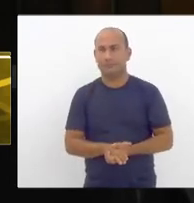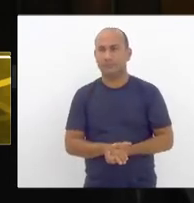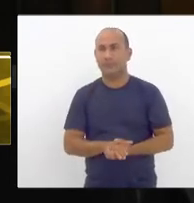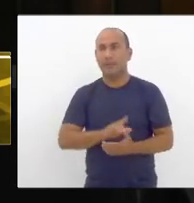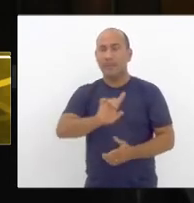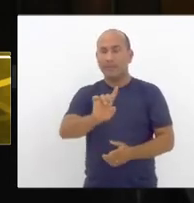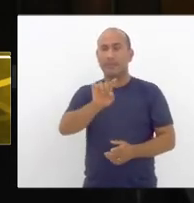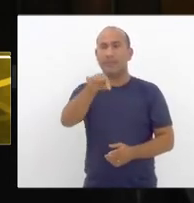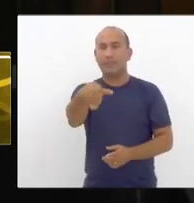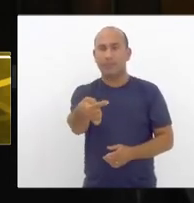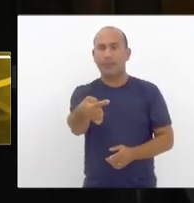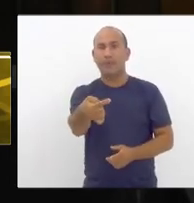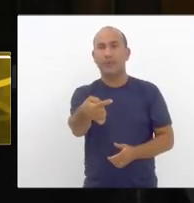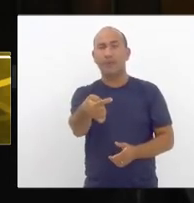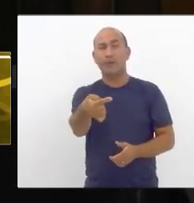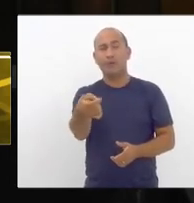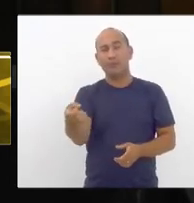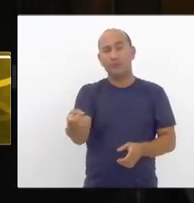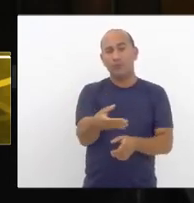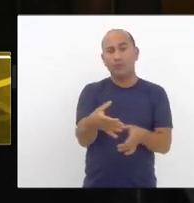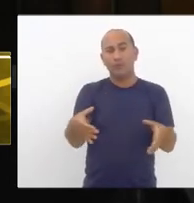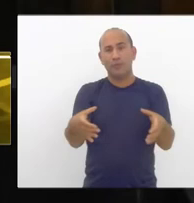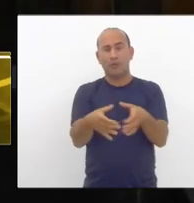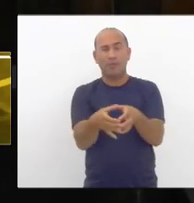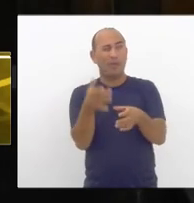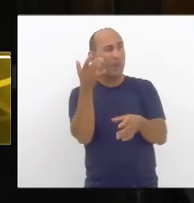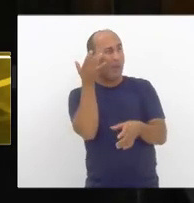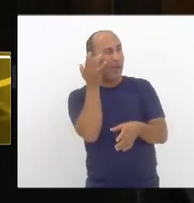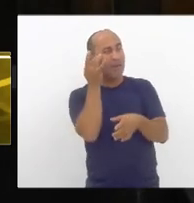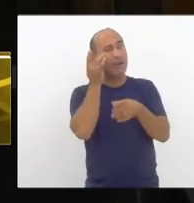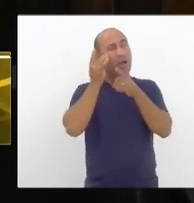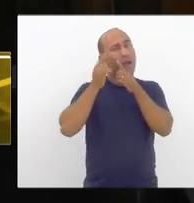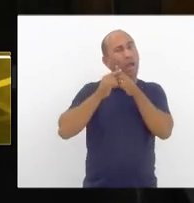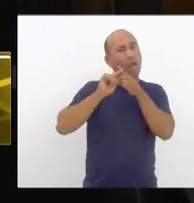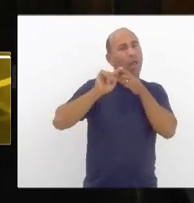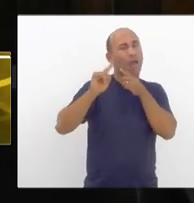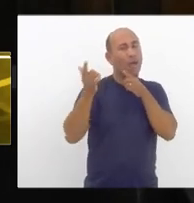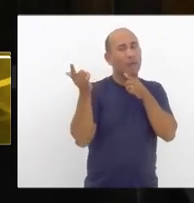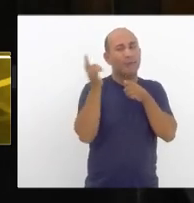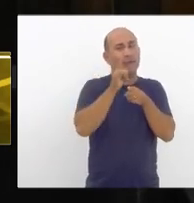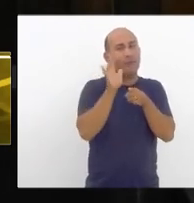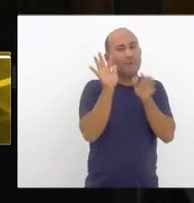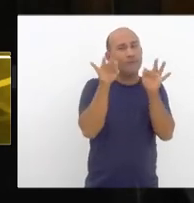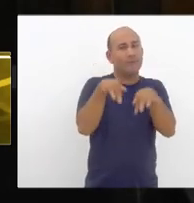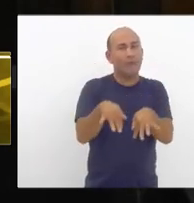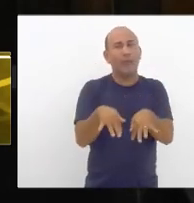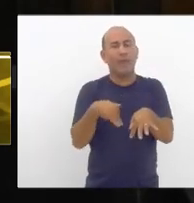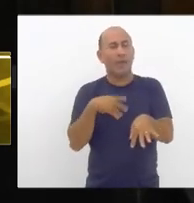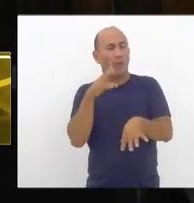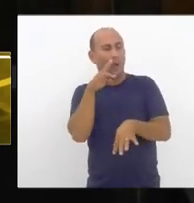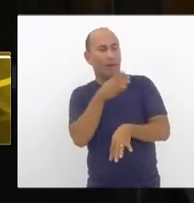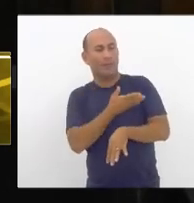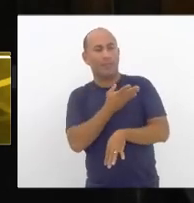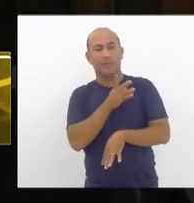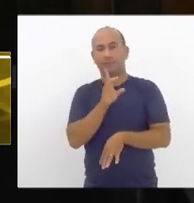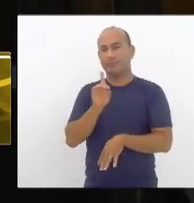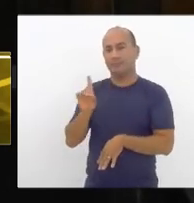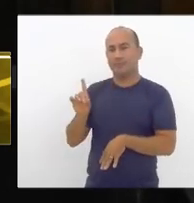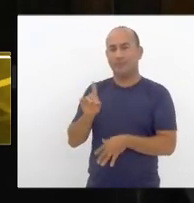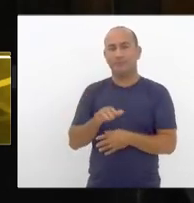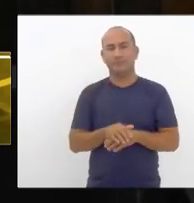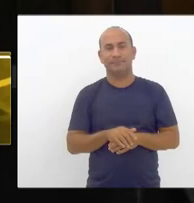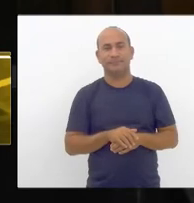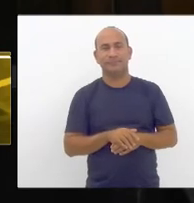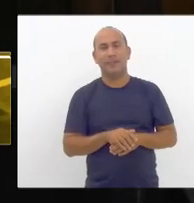depois abre-se um novo ciclo para mim esse eu acho que tá longe de chegar ao fim e aí eu olho aqui para o meu amigo à direita Fernanda